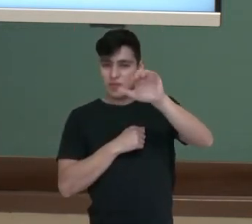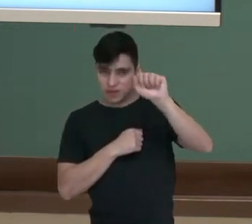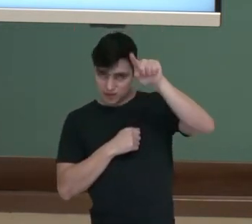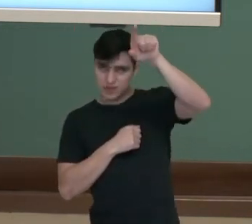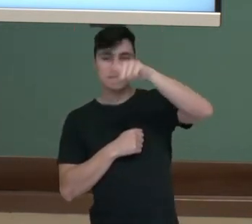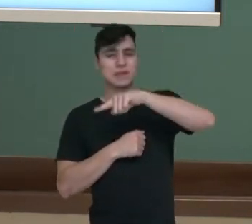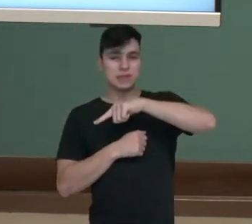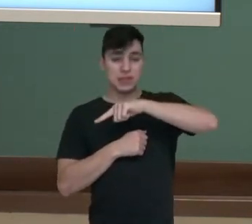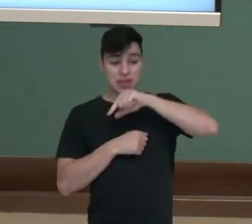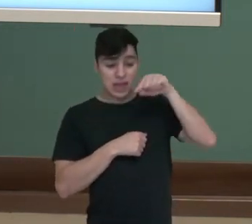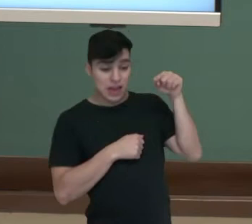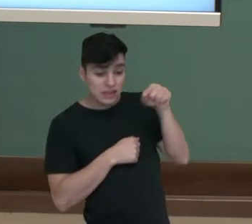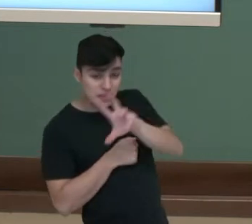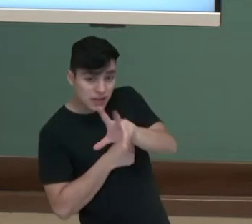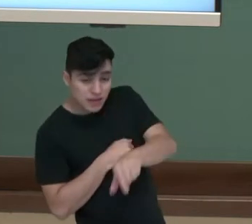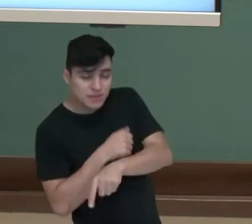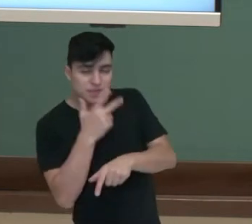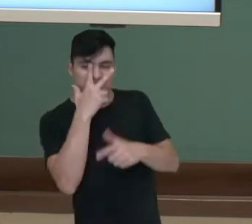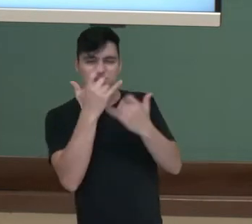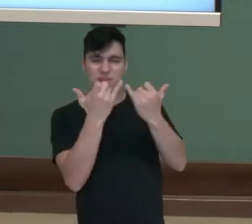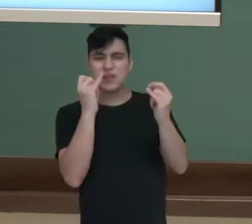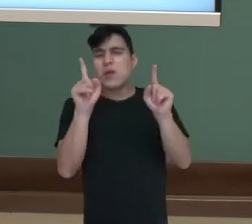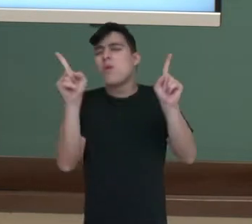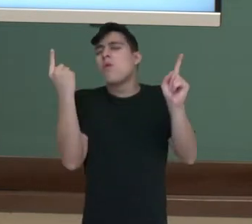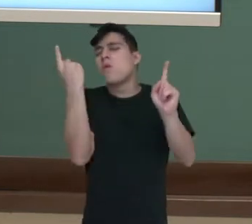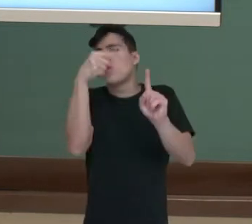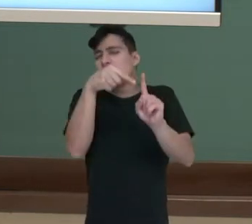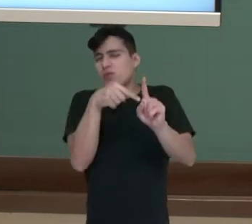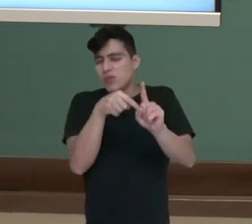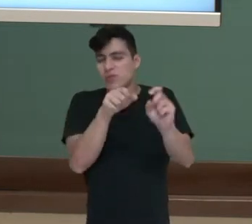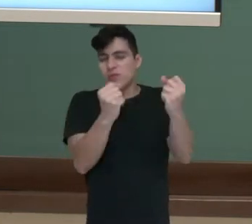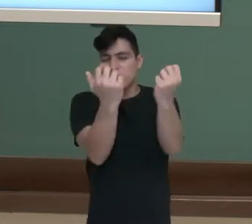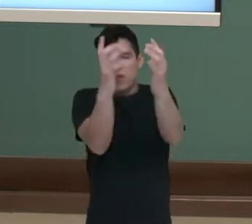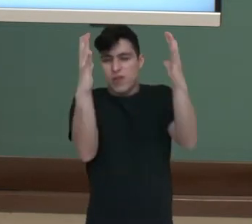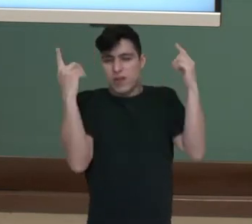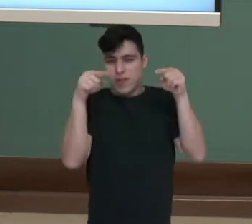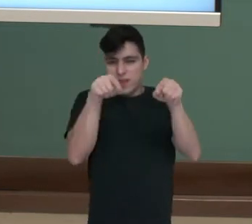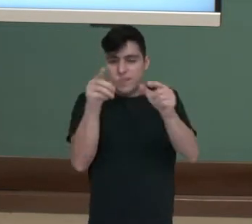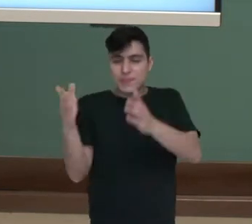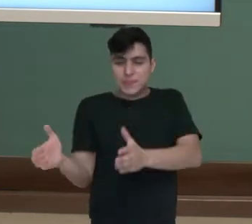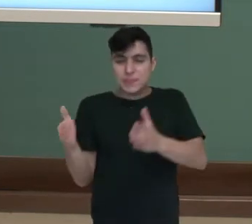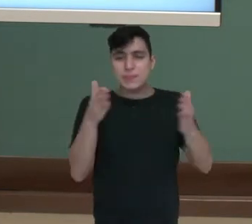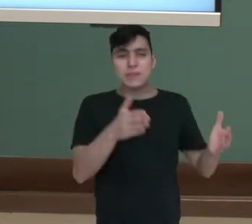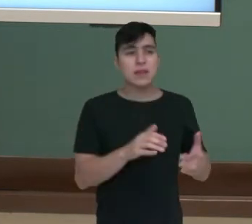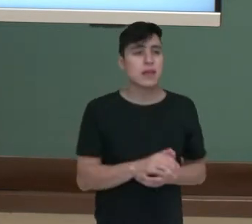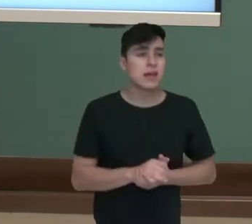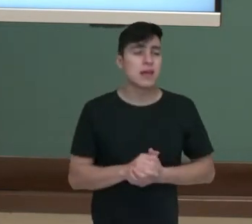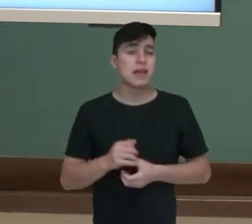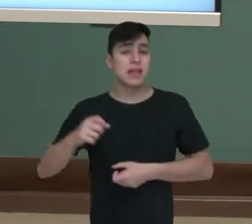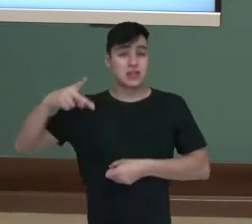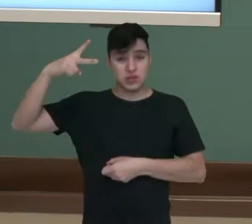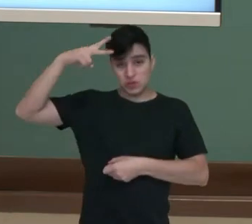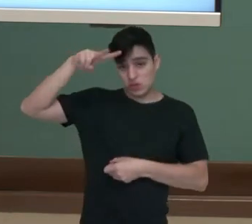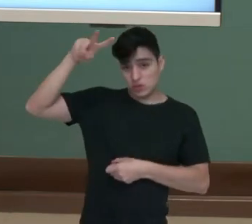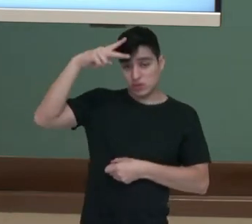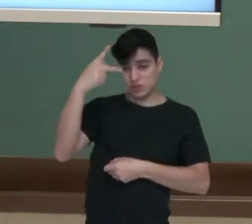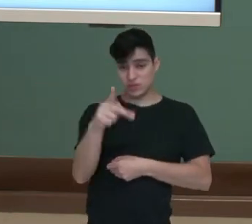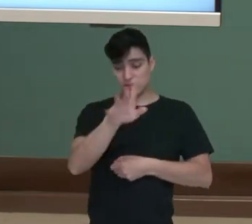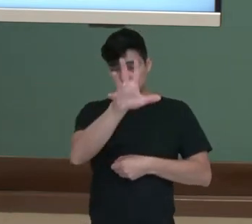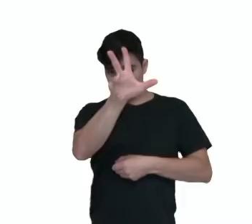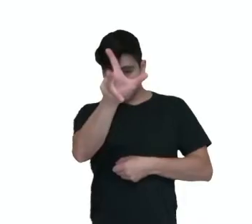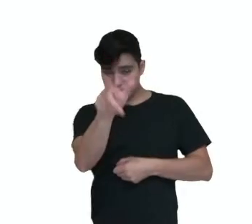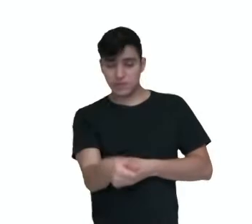Então, alguns biomas do continente africano. E a história da África, pessoal, a gente ainda